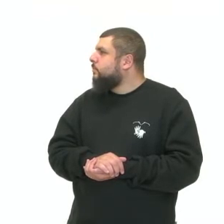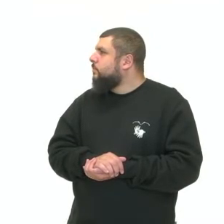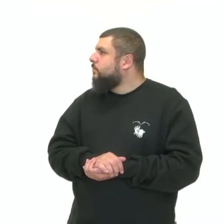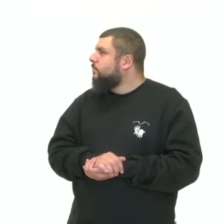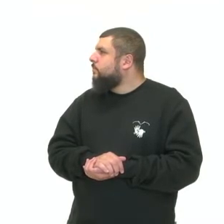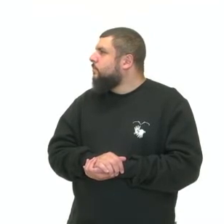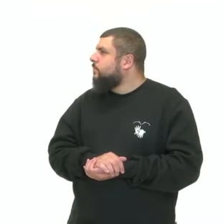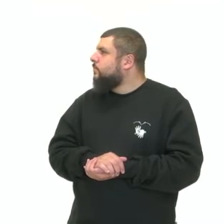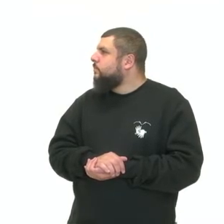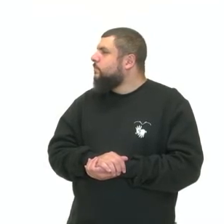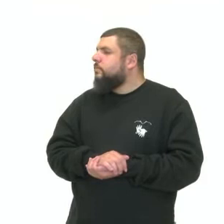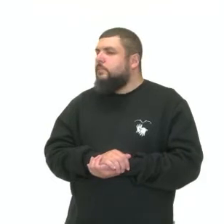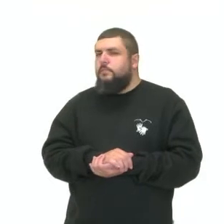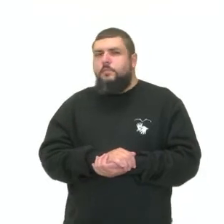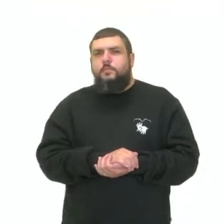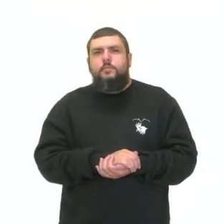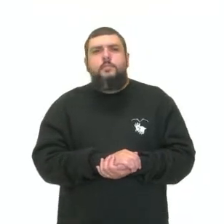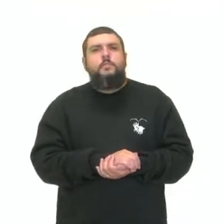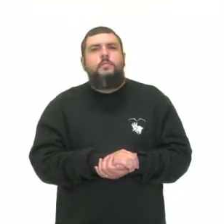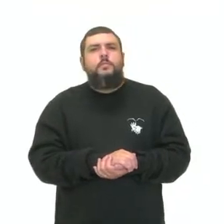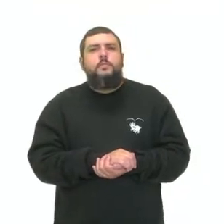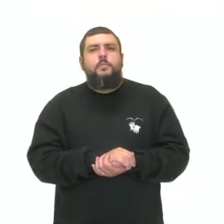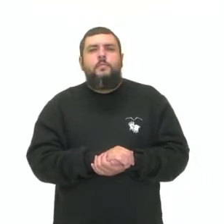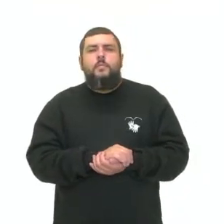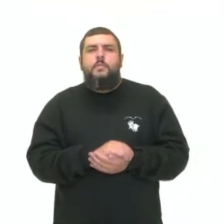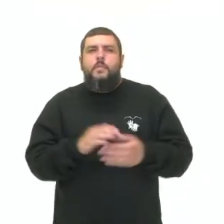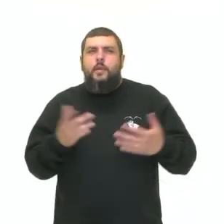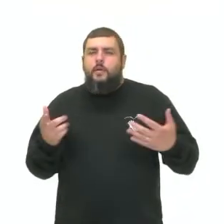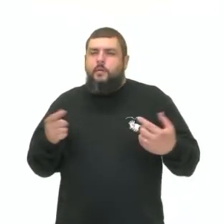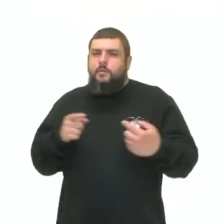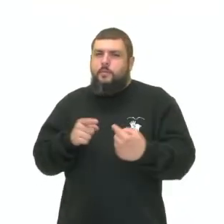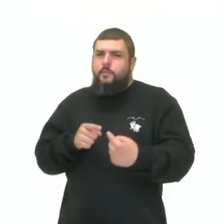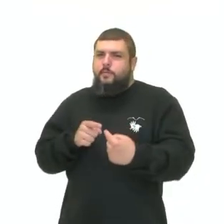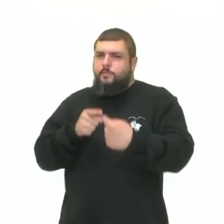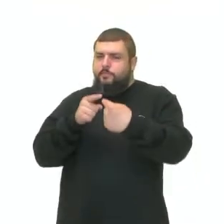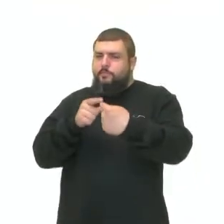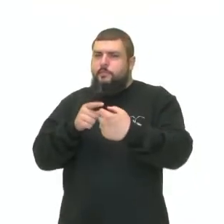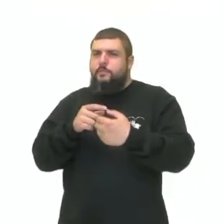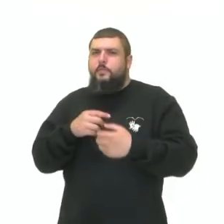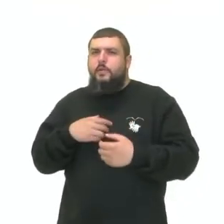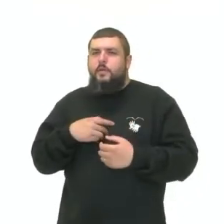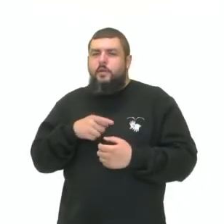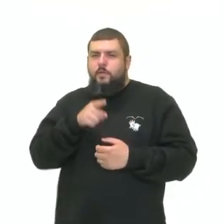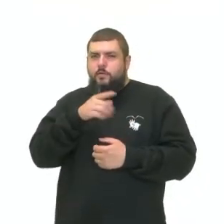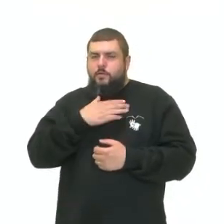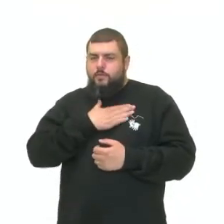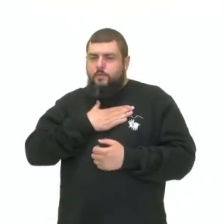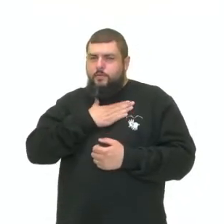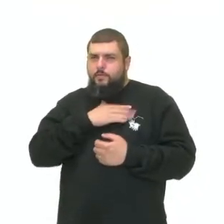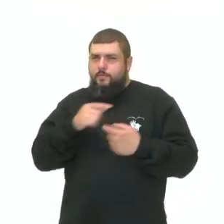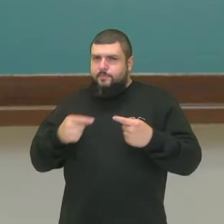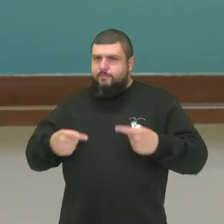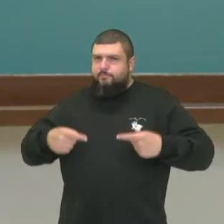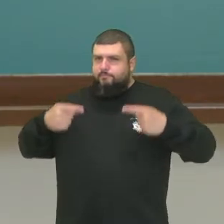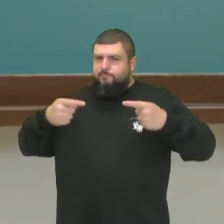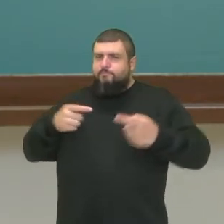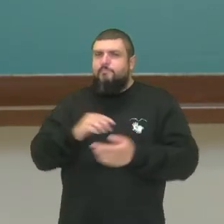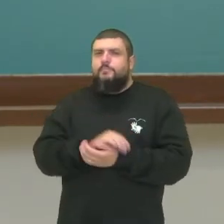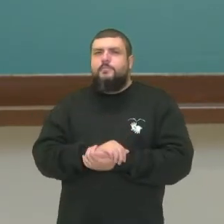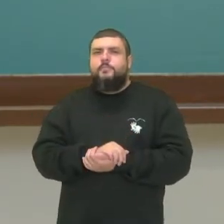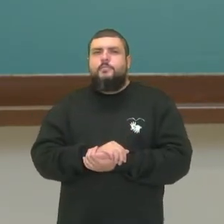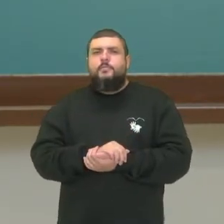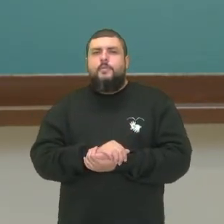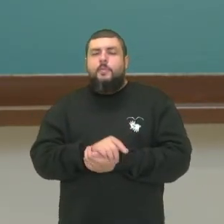luxo. Então eu tenho um desafio para você. Será que você gosta de desafios? Convida